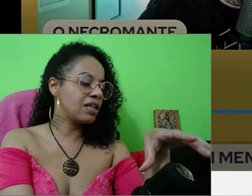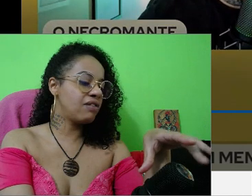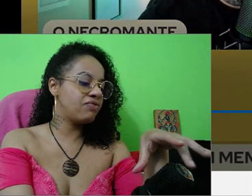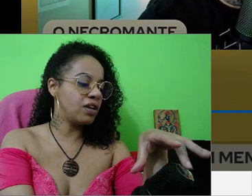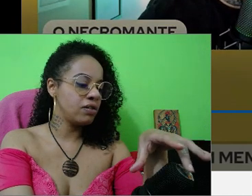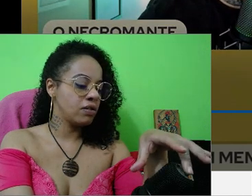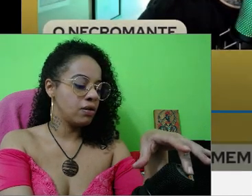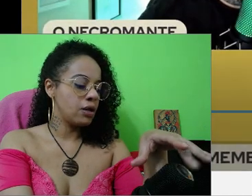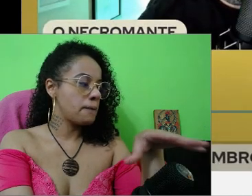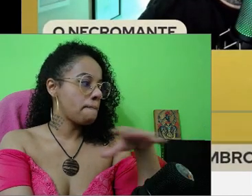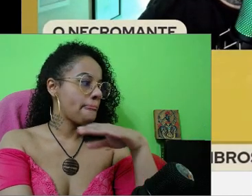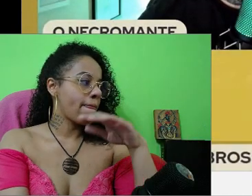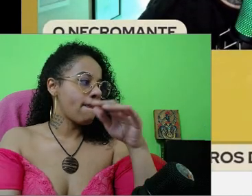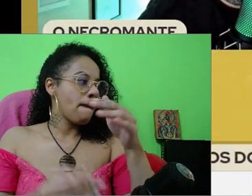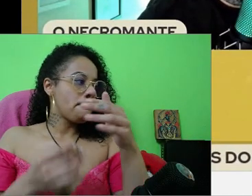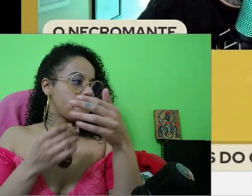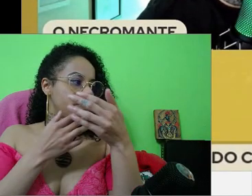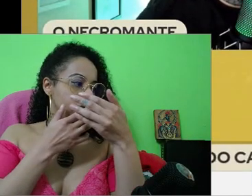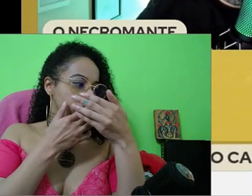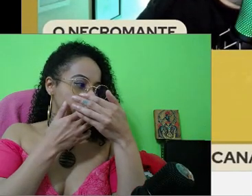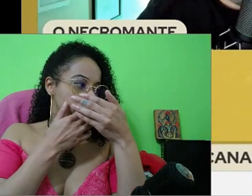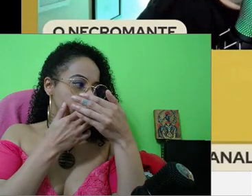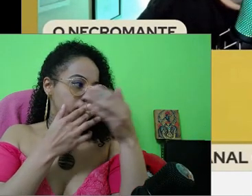prego aqui nada a ver